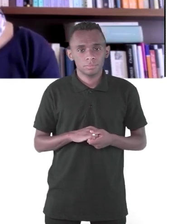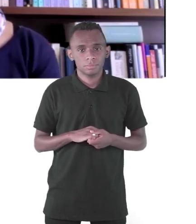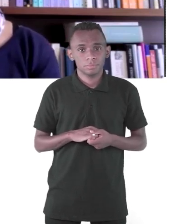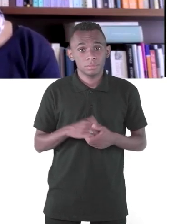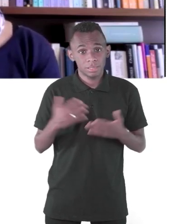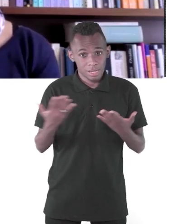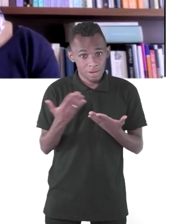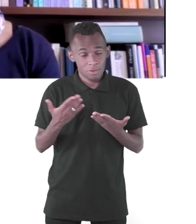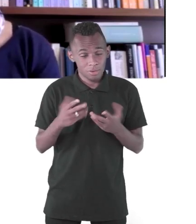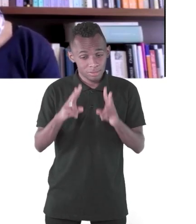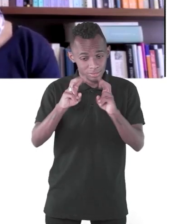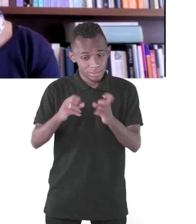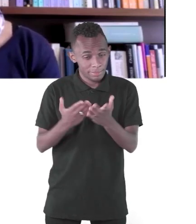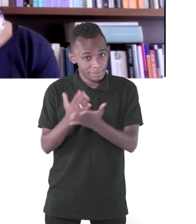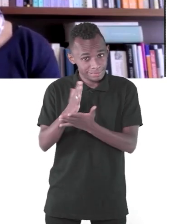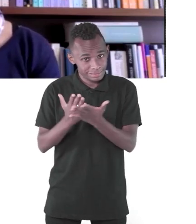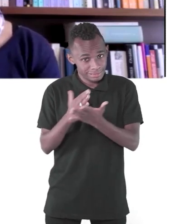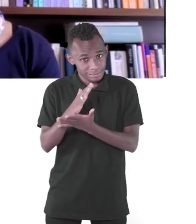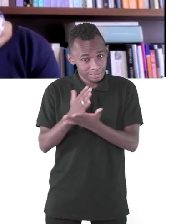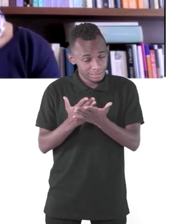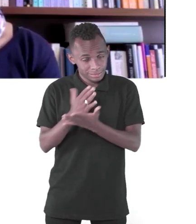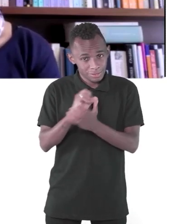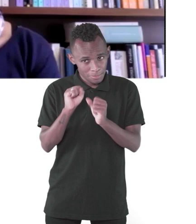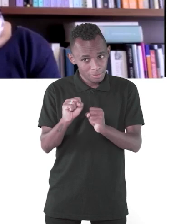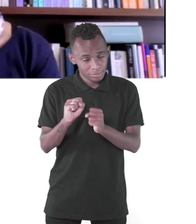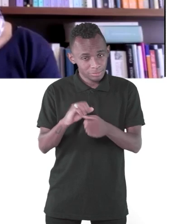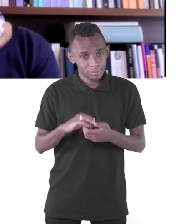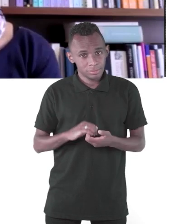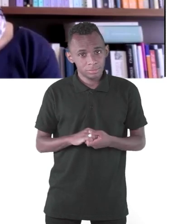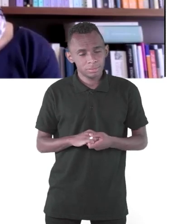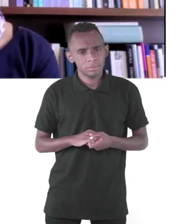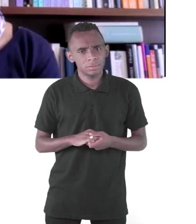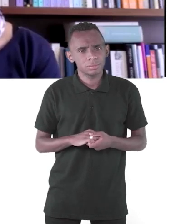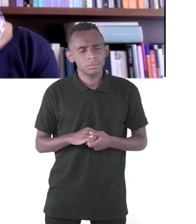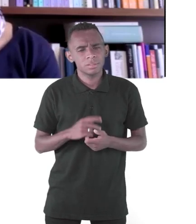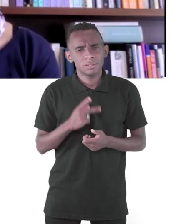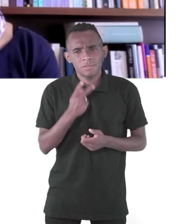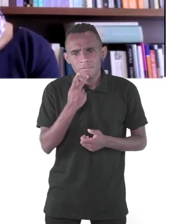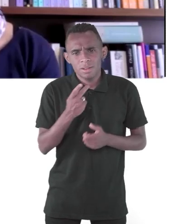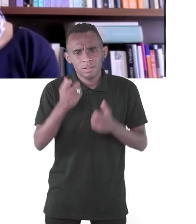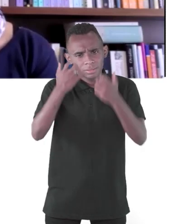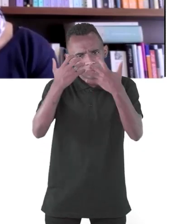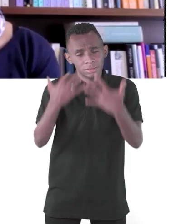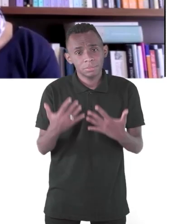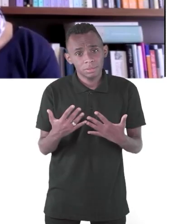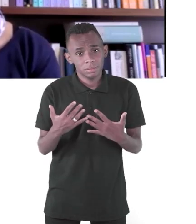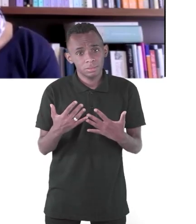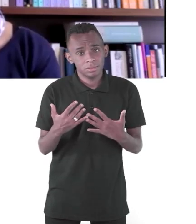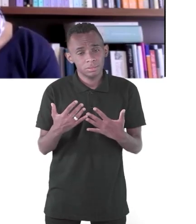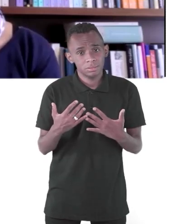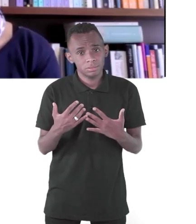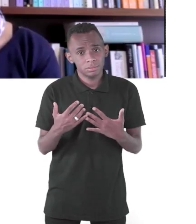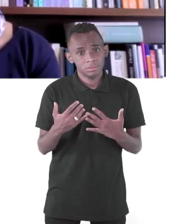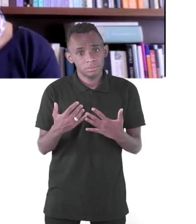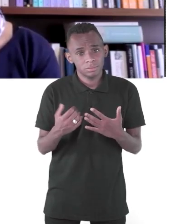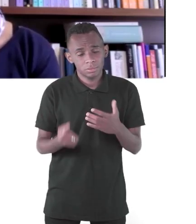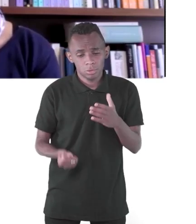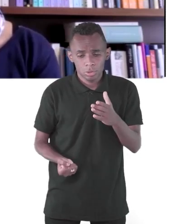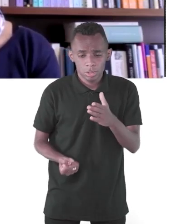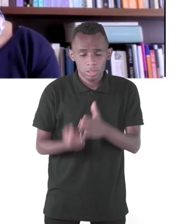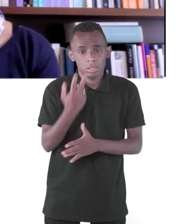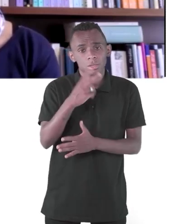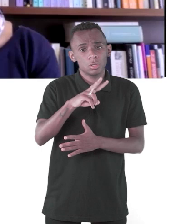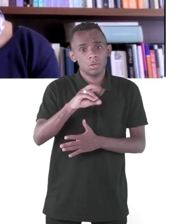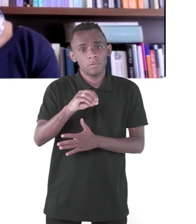Bem, vou tocar num assunto chato, pode? Pode, lógico. Fala um pouquinho da sua invenção,